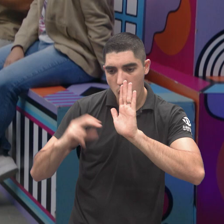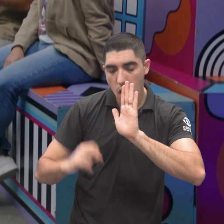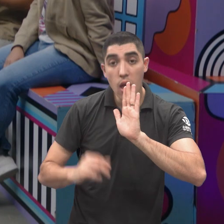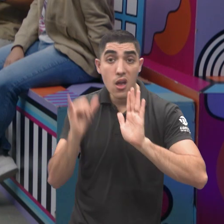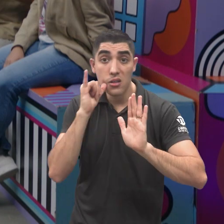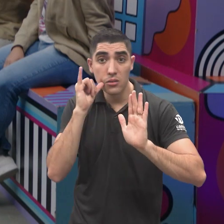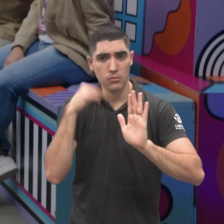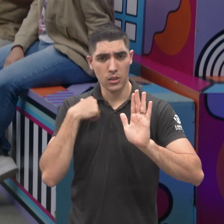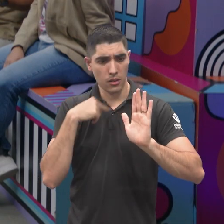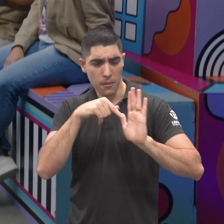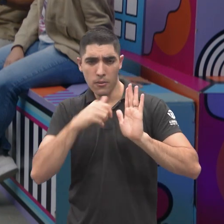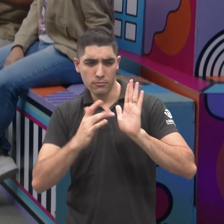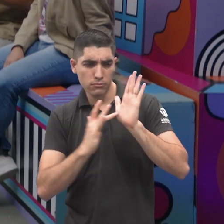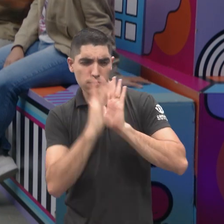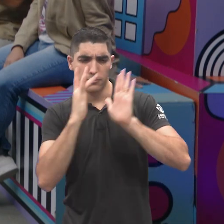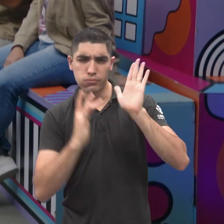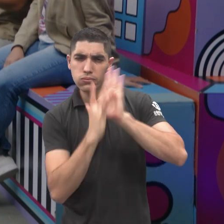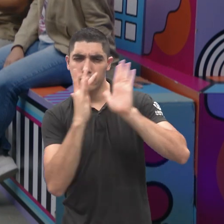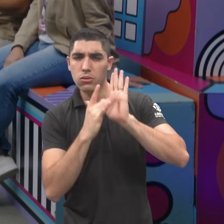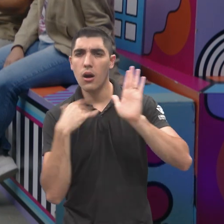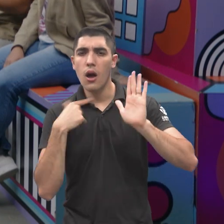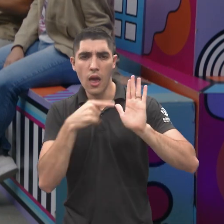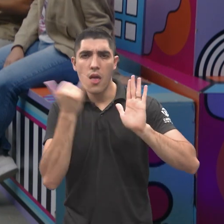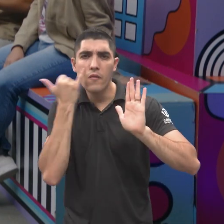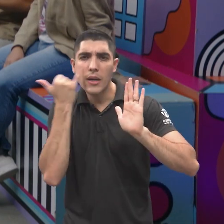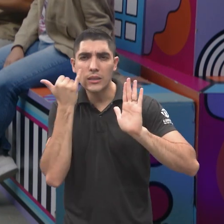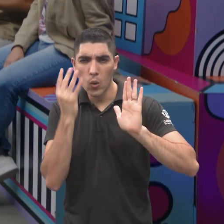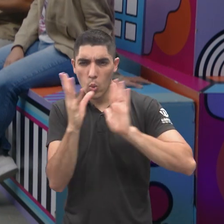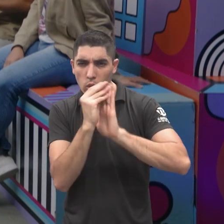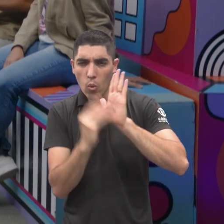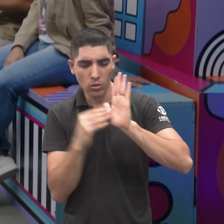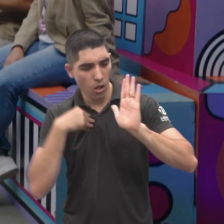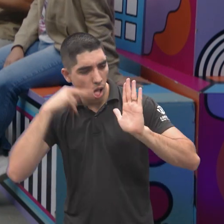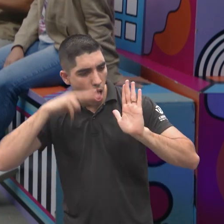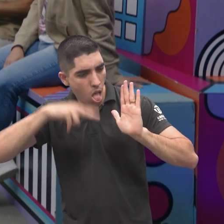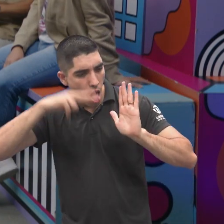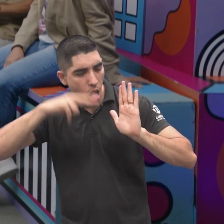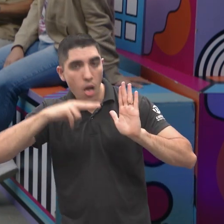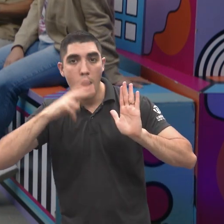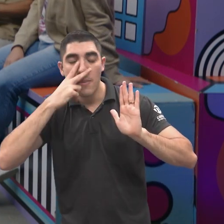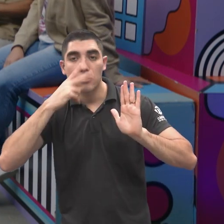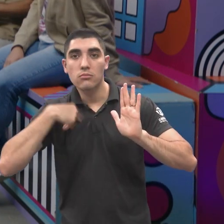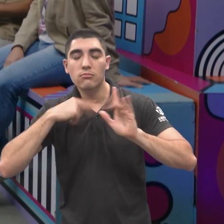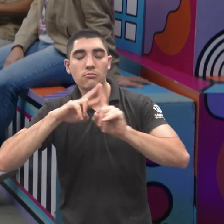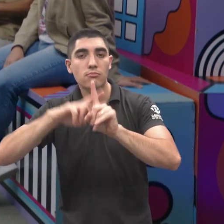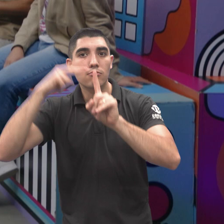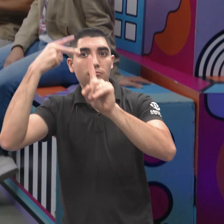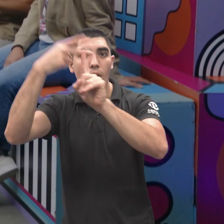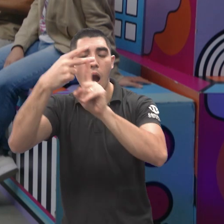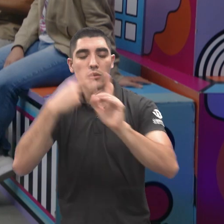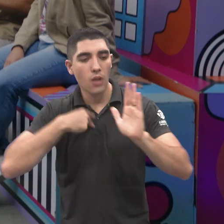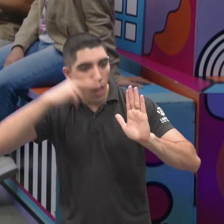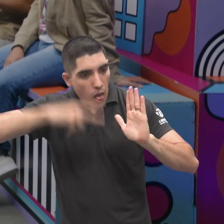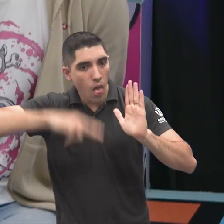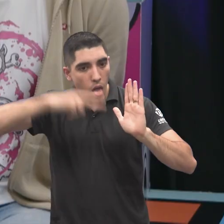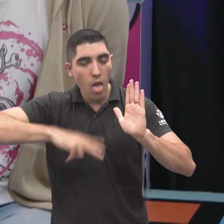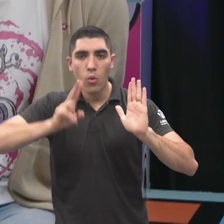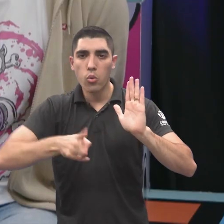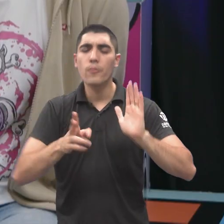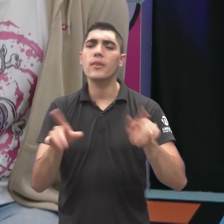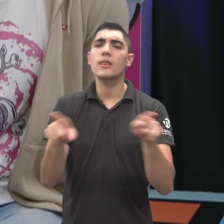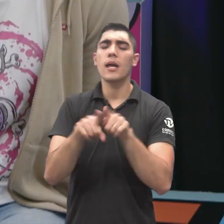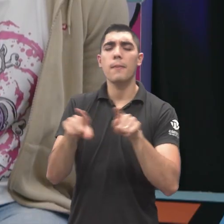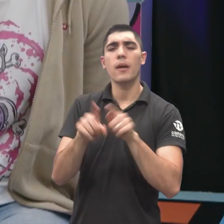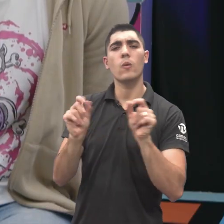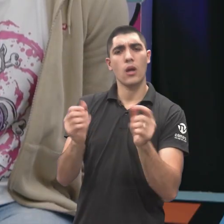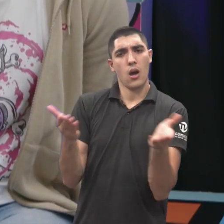você consome um determinado assunto, um determinado conteúdo, mais você quer consumir. E hoje em dia a gente vê um movimento que é muito ligado